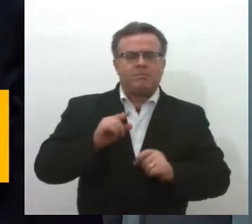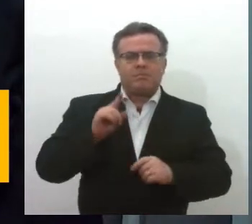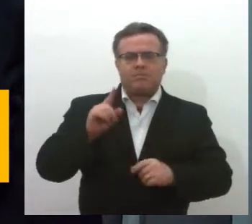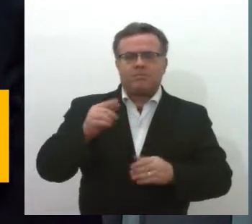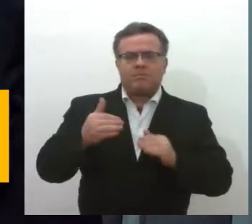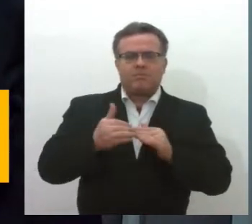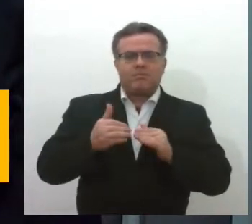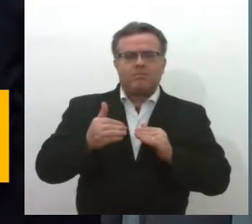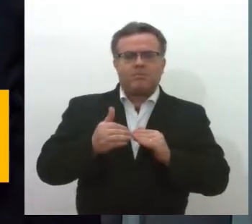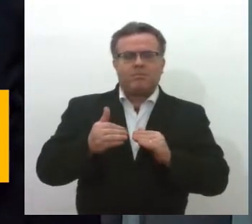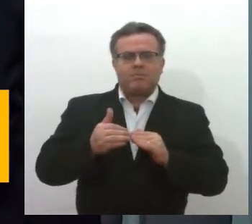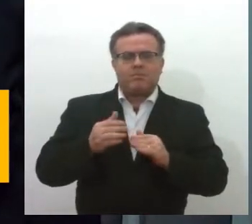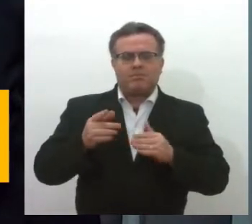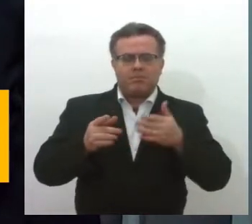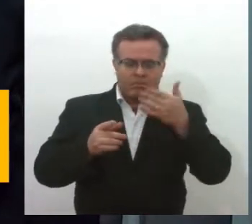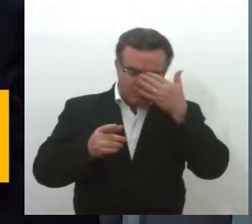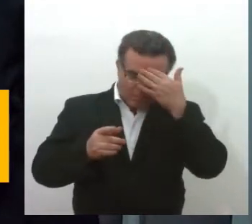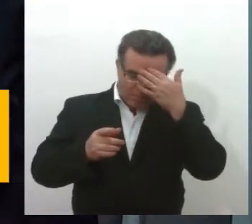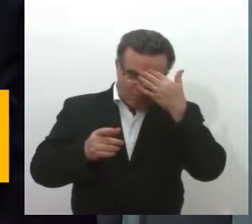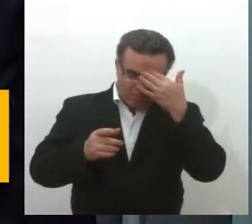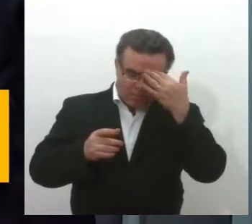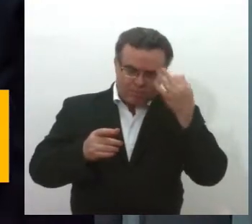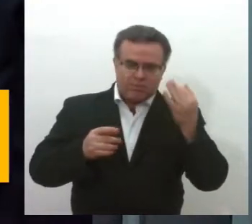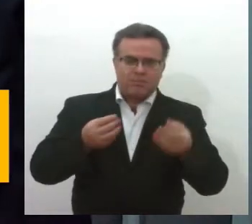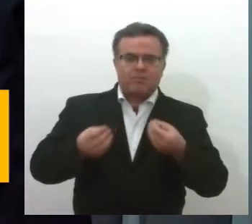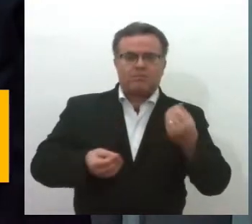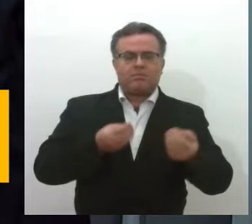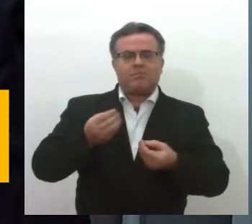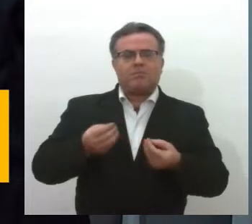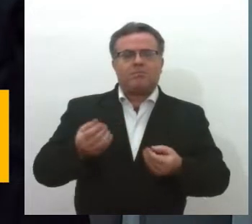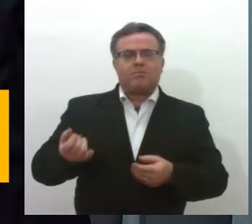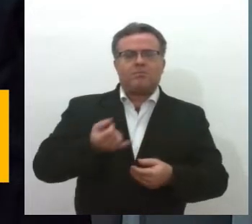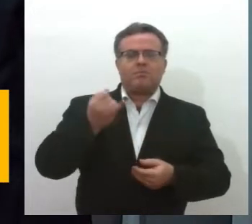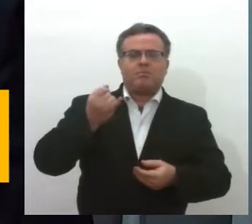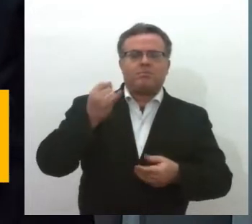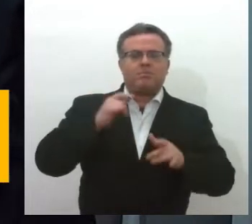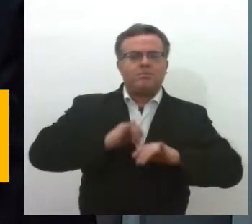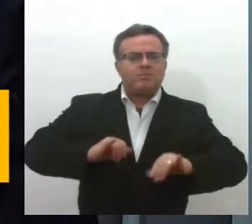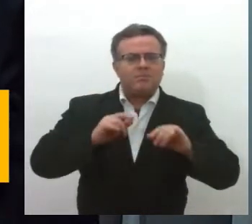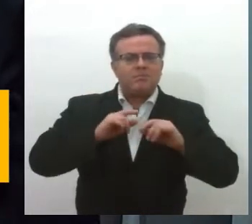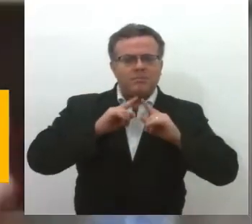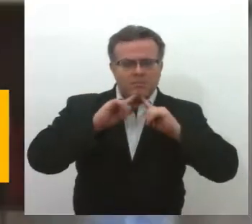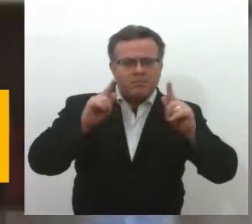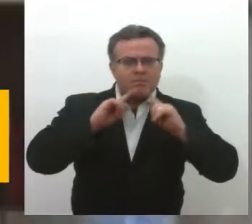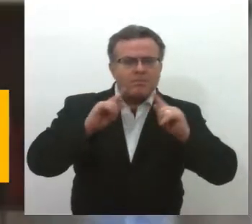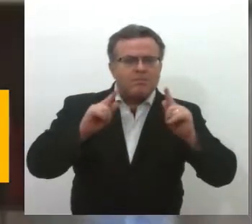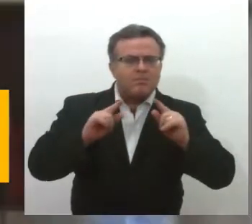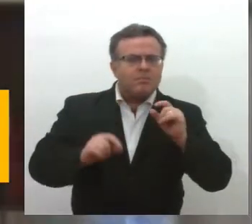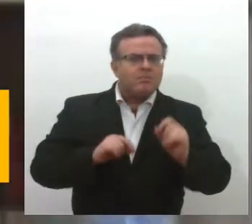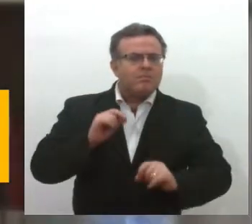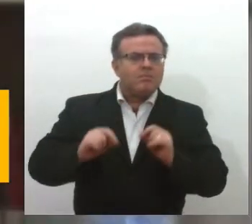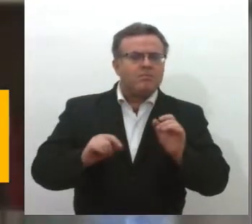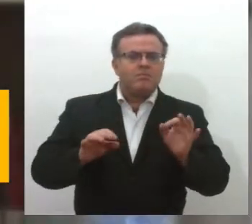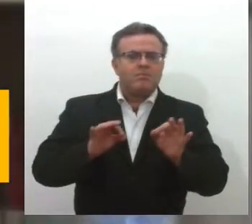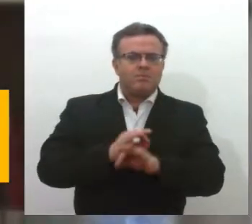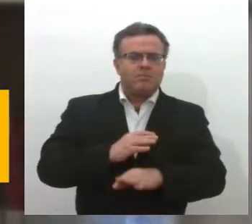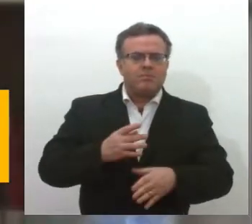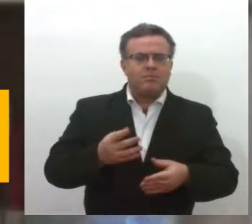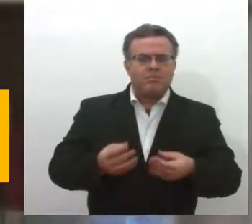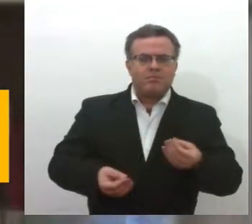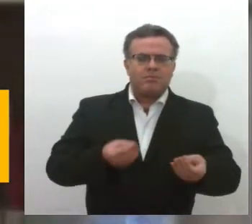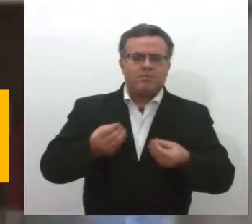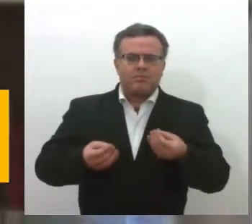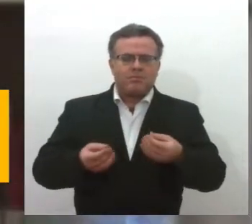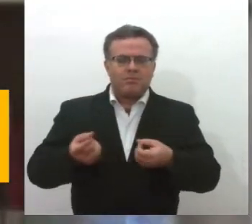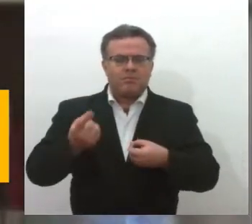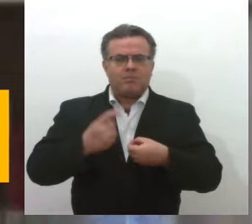hoje uma larga escala, um grande volume de denúncias. No entanto, se espera que as pessoas que estejam